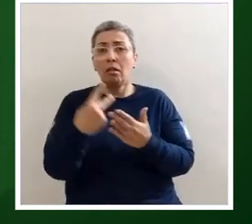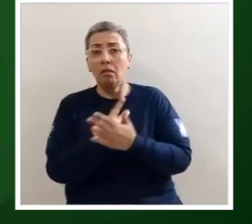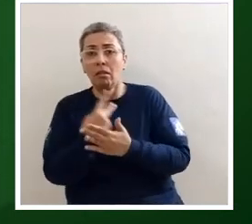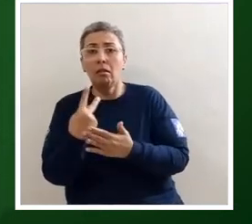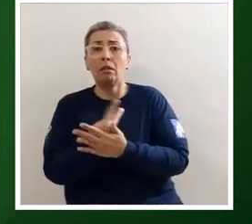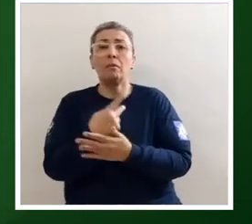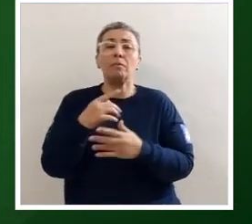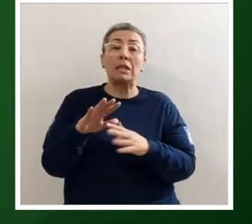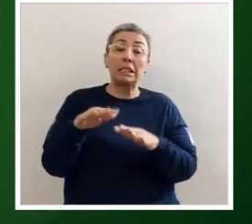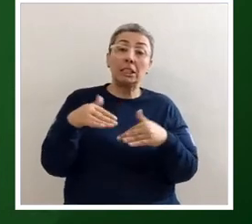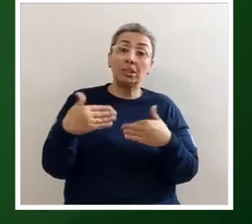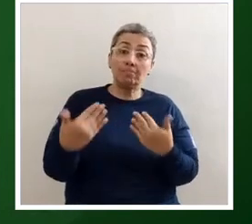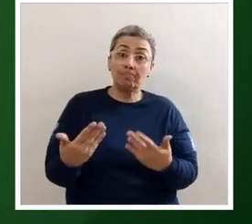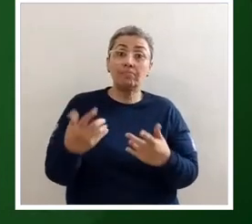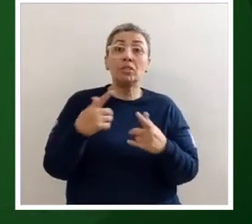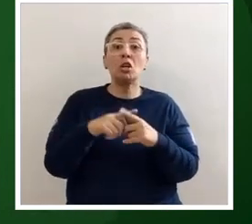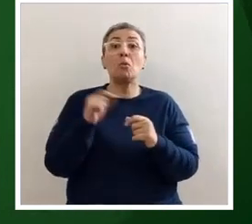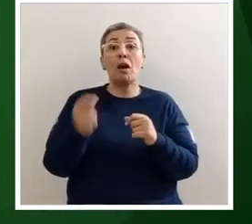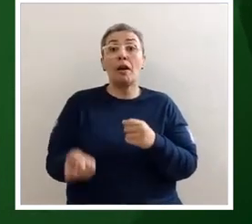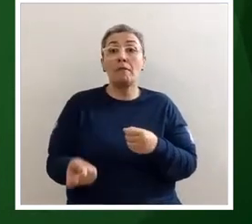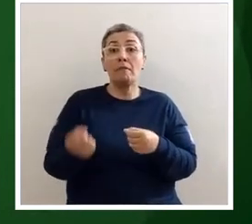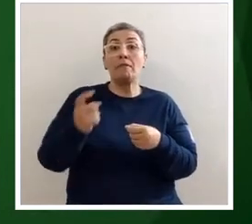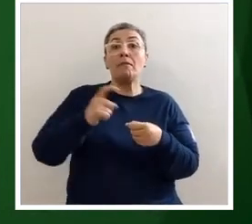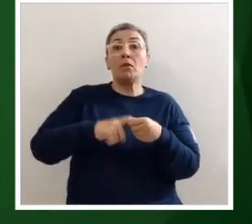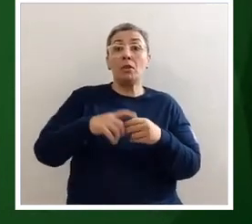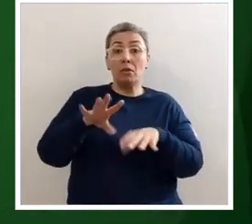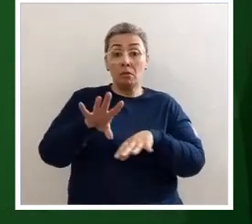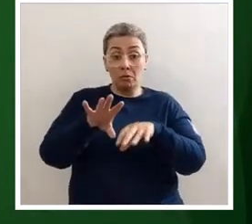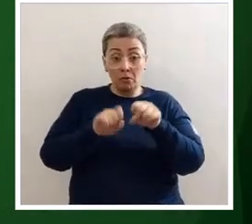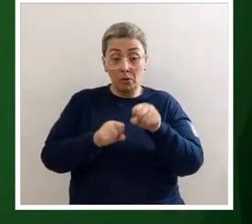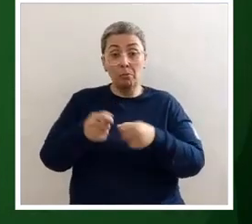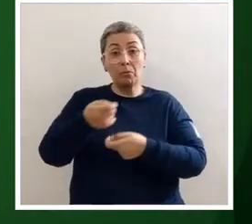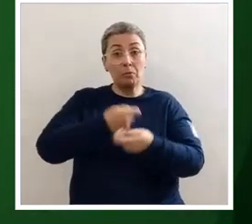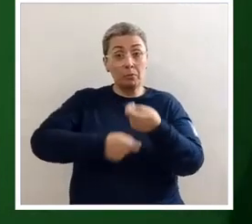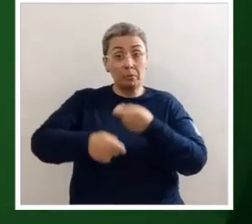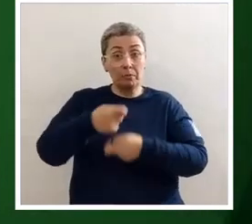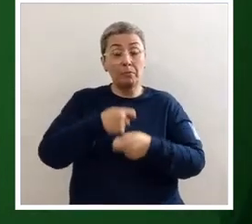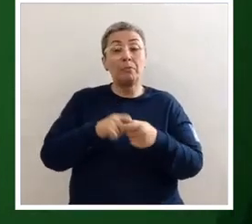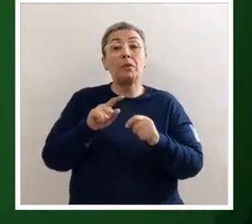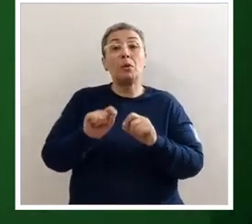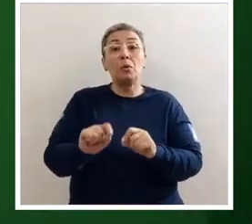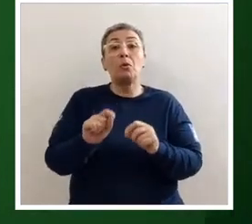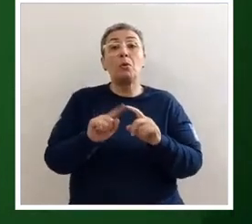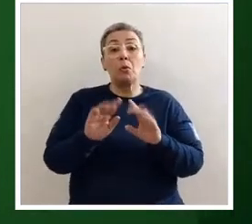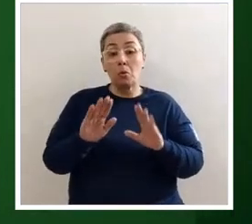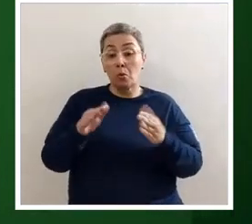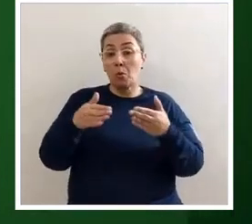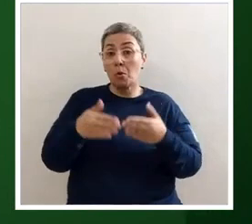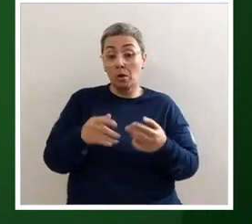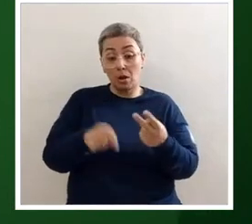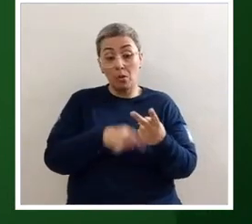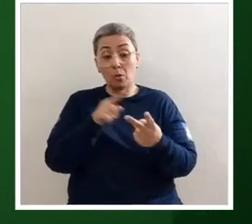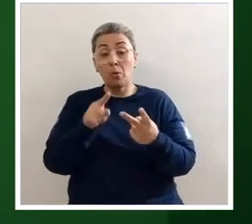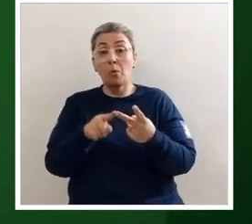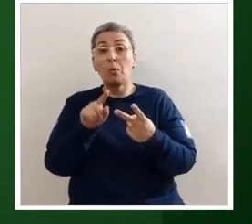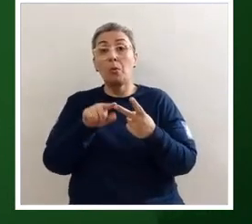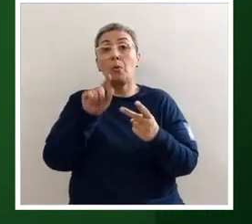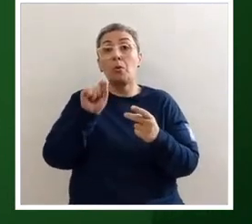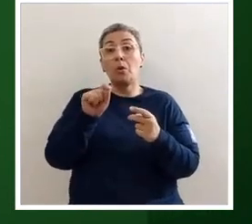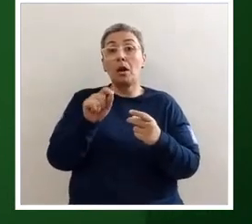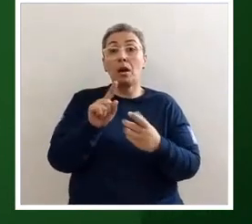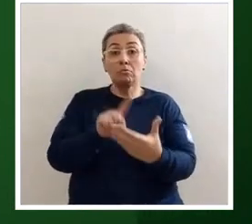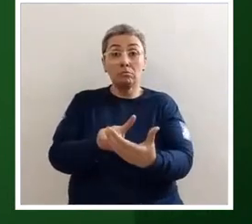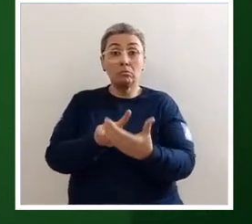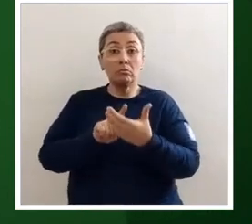erros então nós retomamos essa formação administrativa e olhamos para o outro eixo que é a questão do